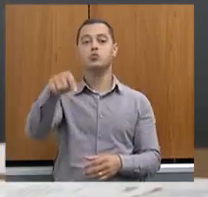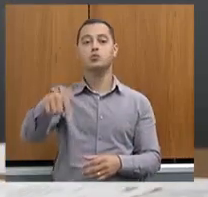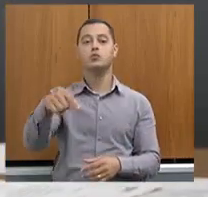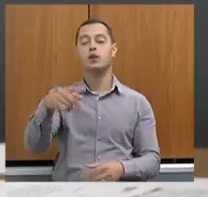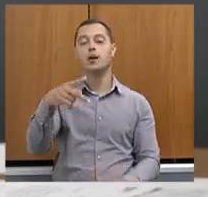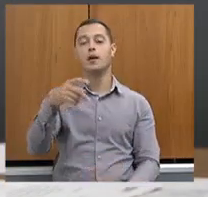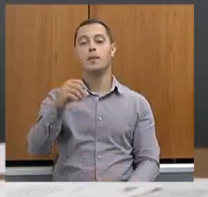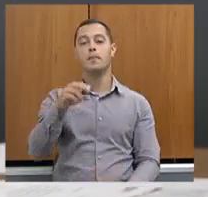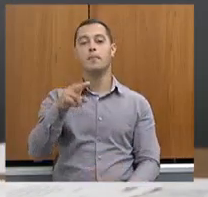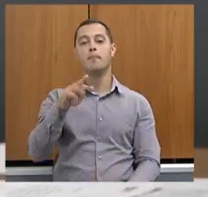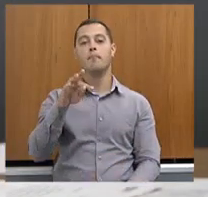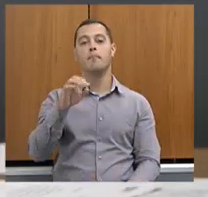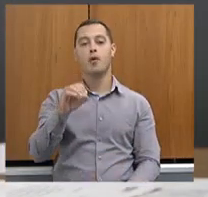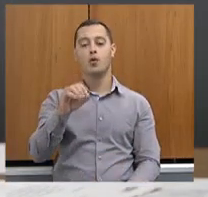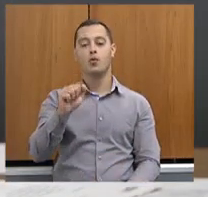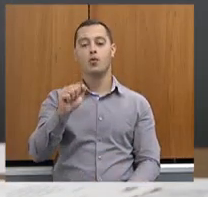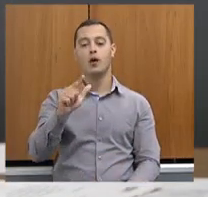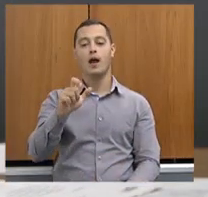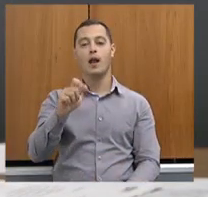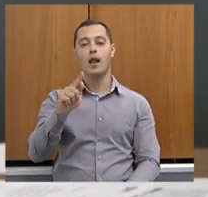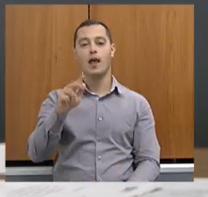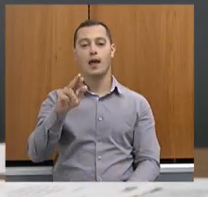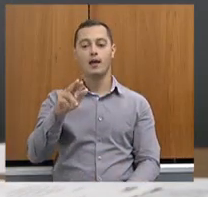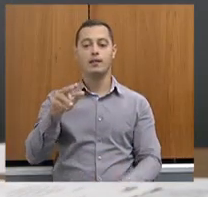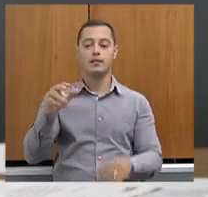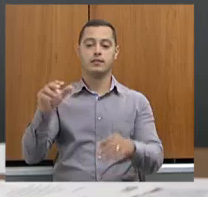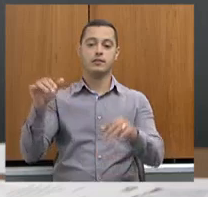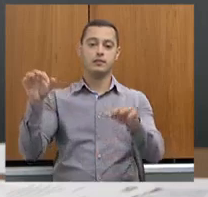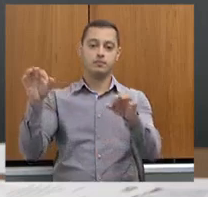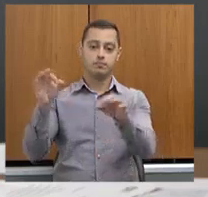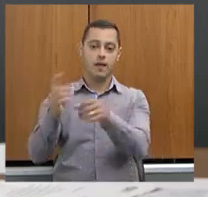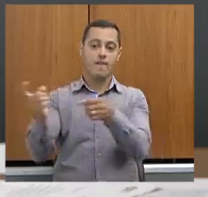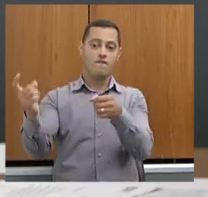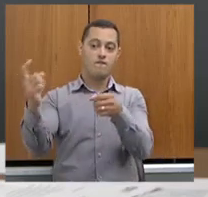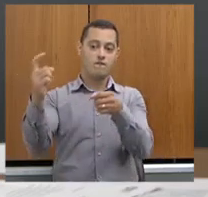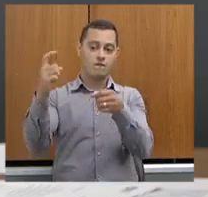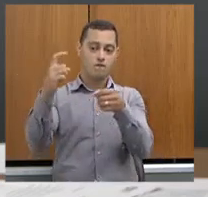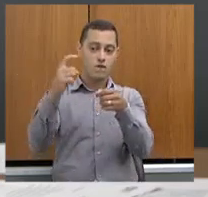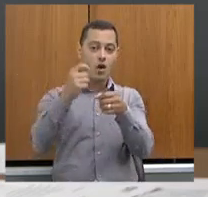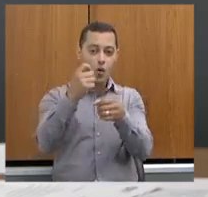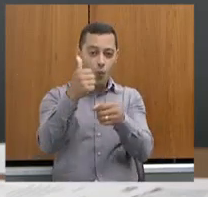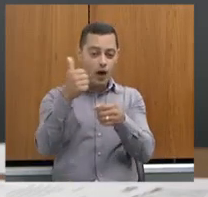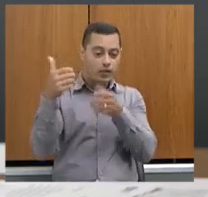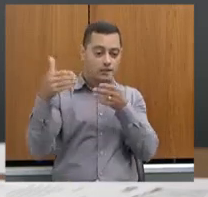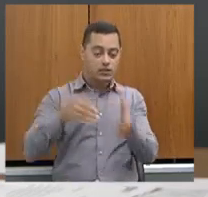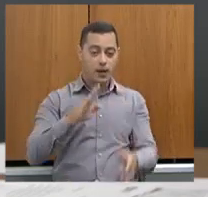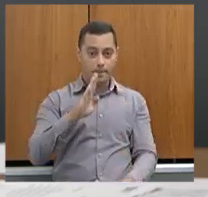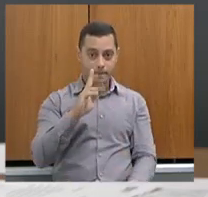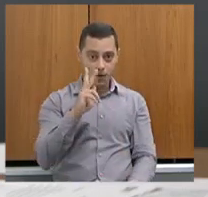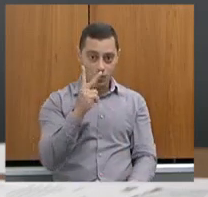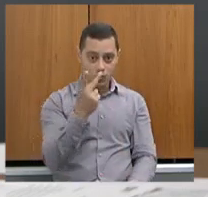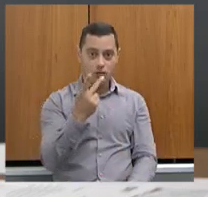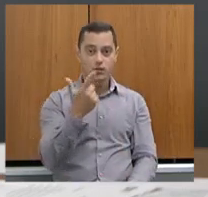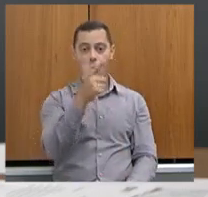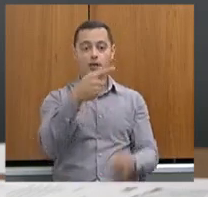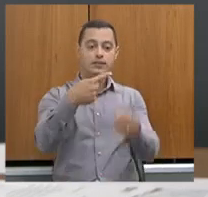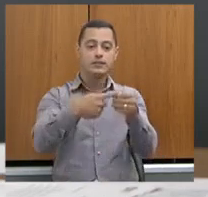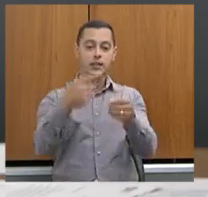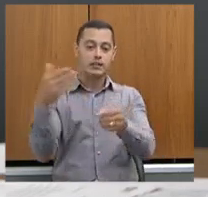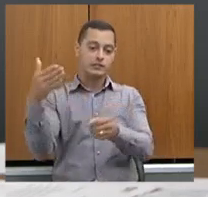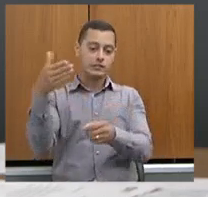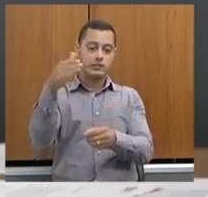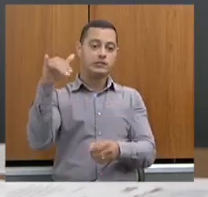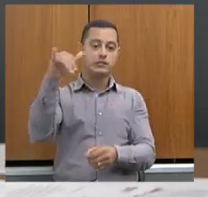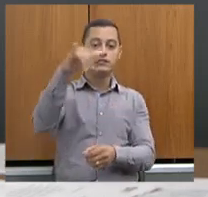já tinha uma outra situação antes de pousar em Belo Horizonte Parou em Caxambu pegou uma vítima e trouxe para Belo Horizonte serviço